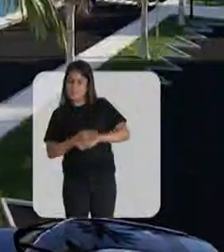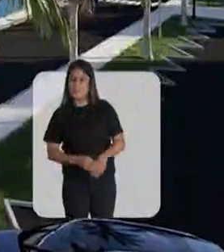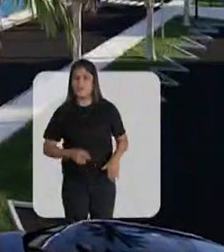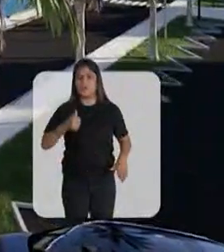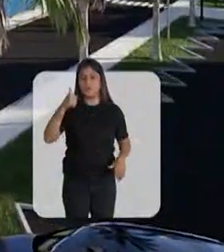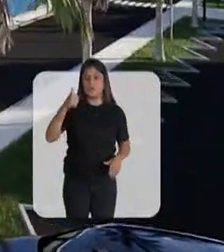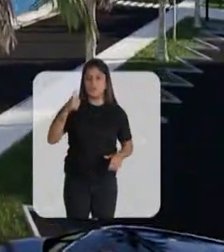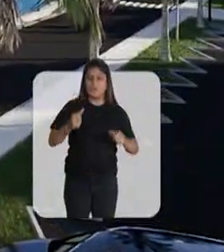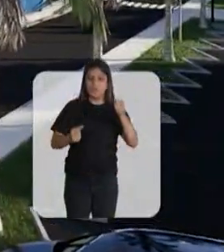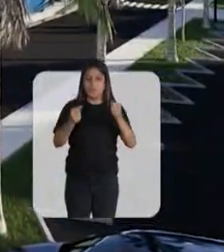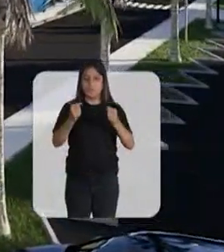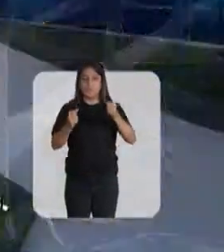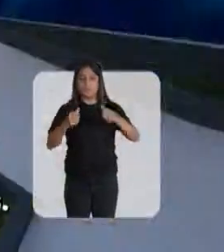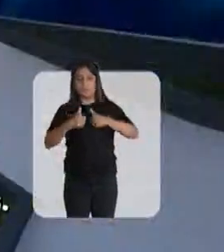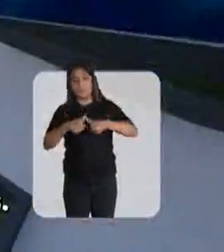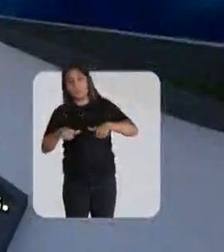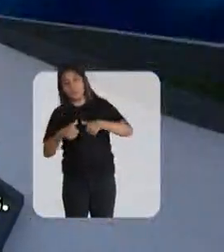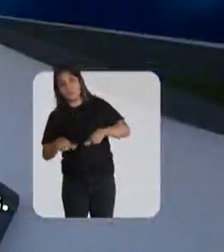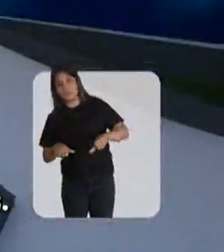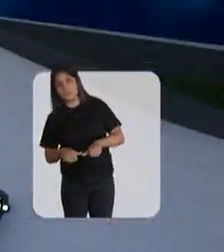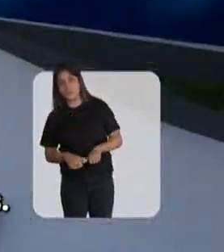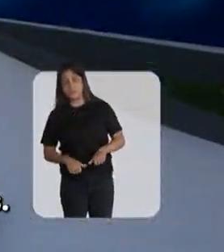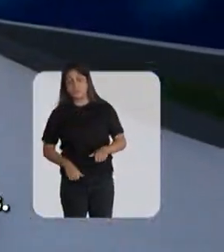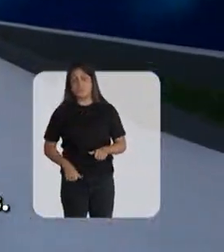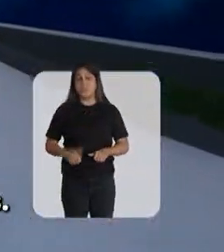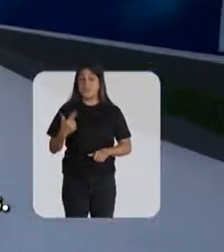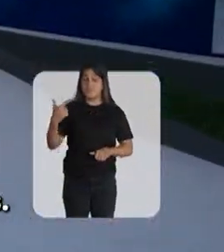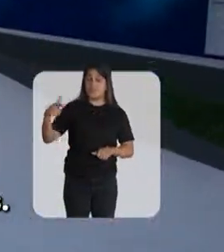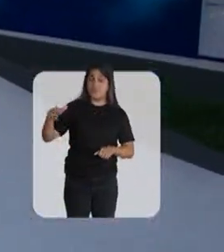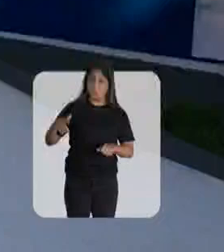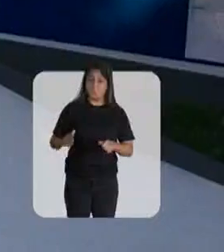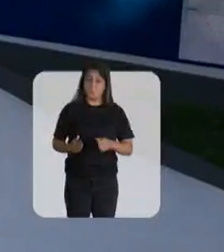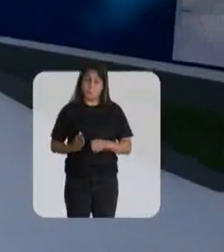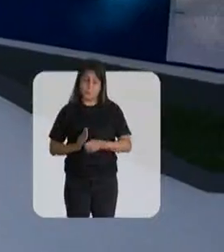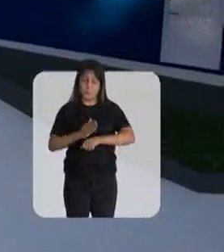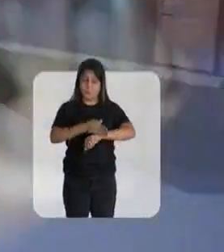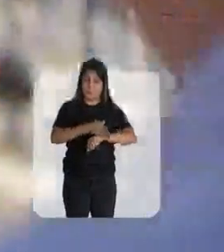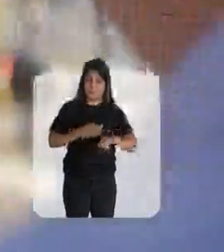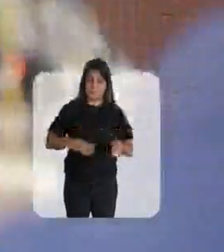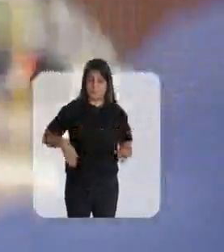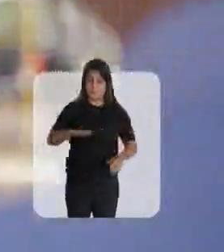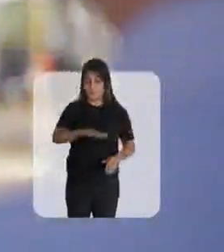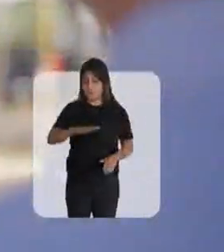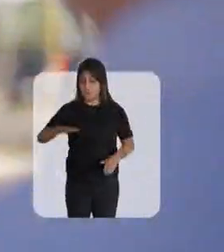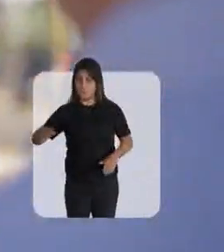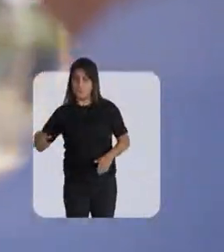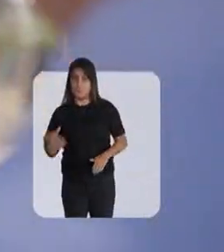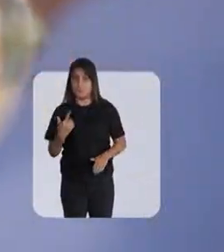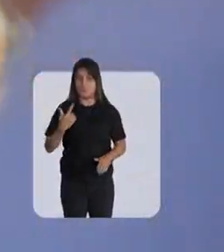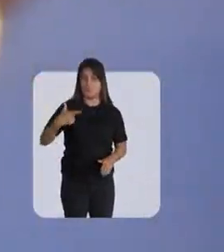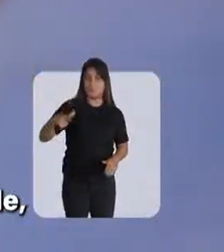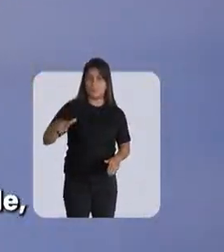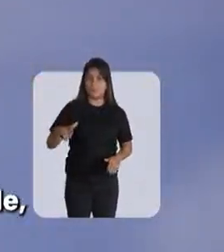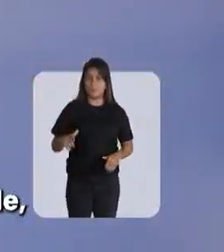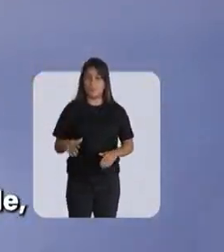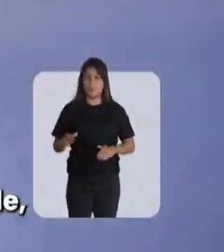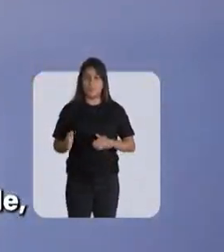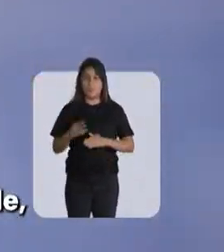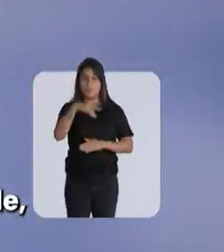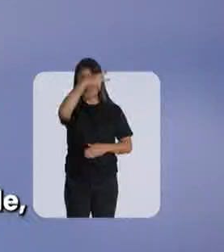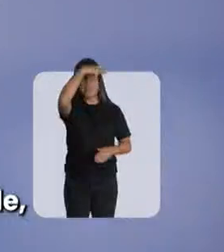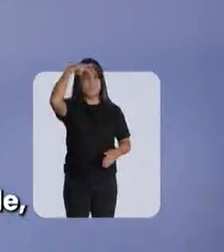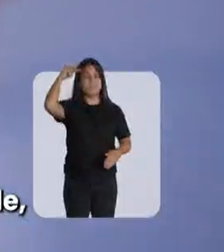geral e o que é mais interessante uma entrada exclusiva pras nossas crianças e eu Borela como médico que já atendi no SUS sei que esse